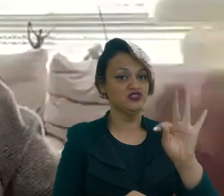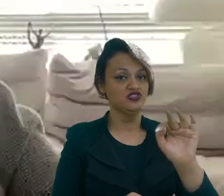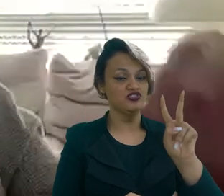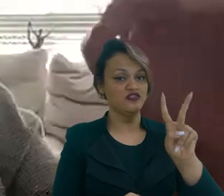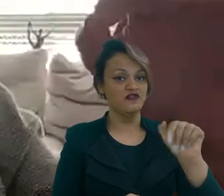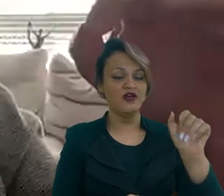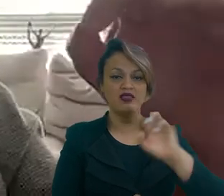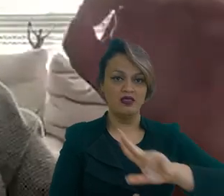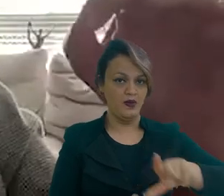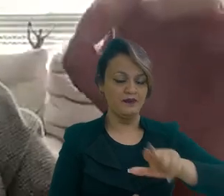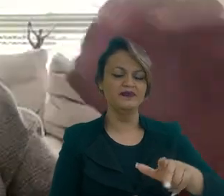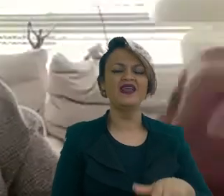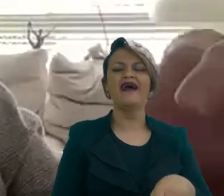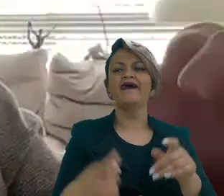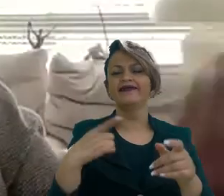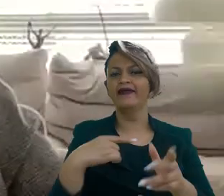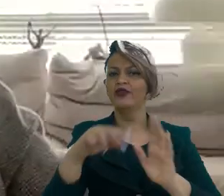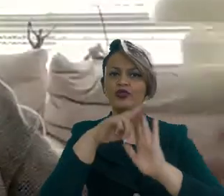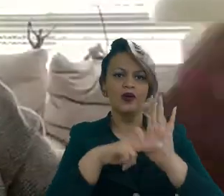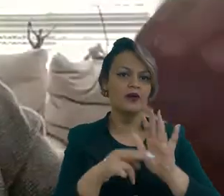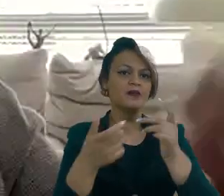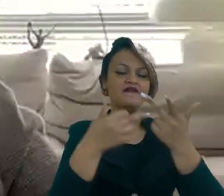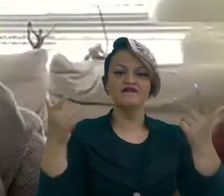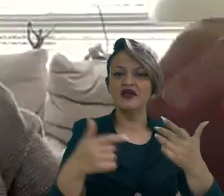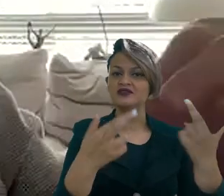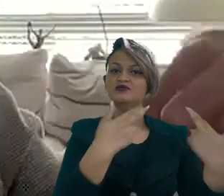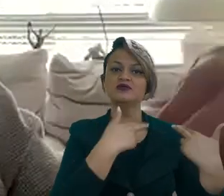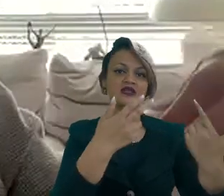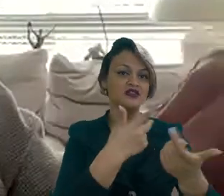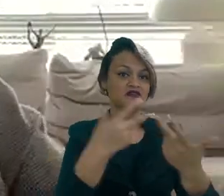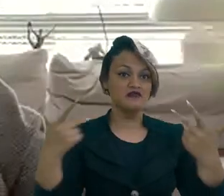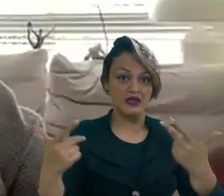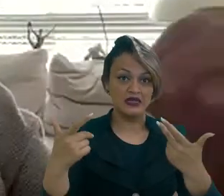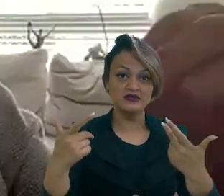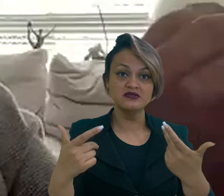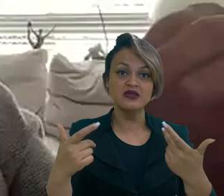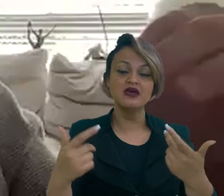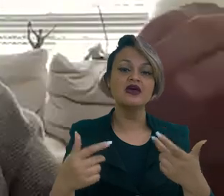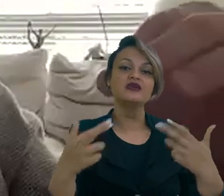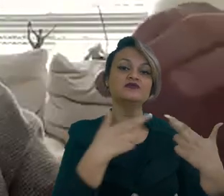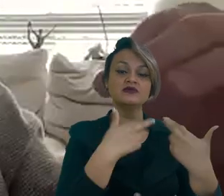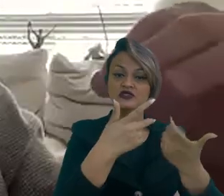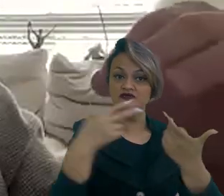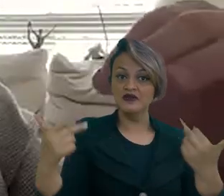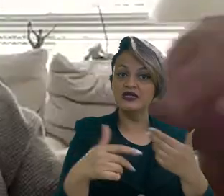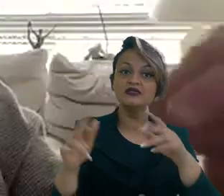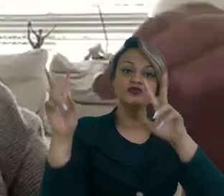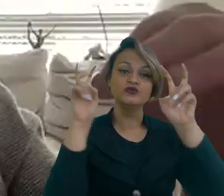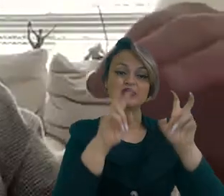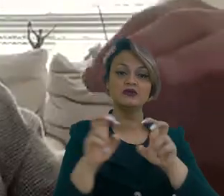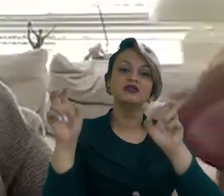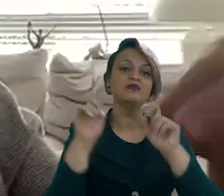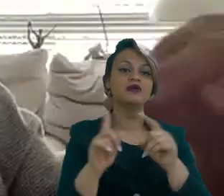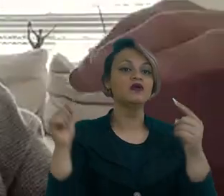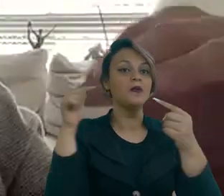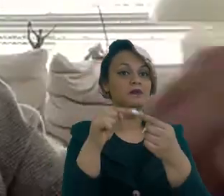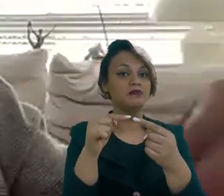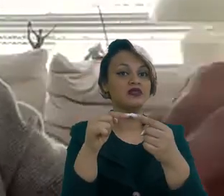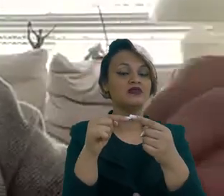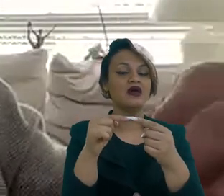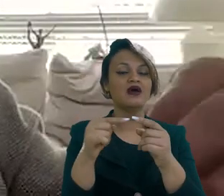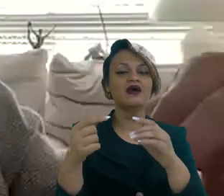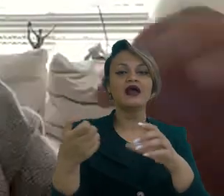causa do sistema semi-aberto de normas por causa da responsabilidade por causa da questão